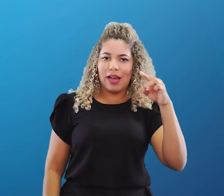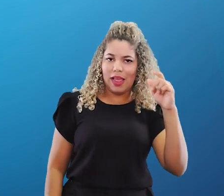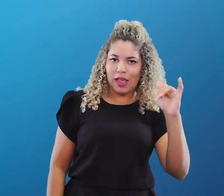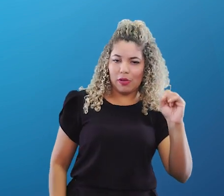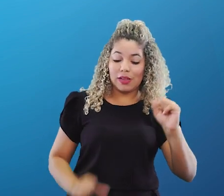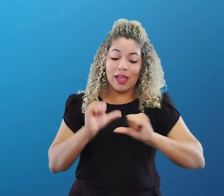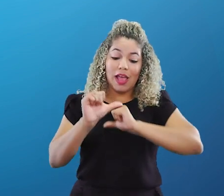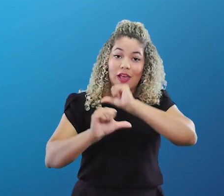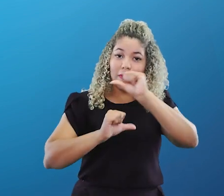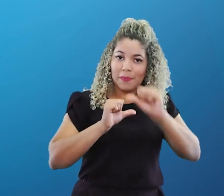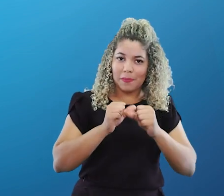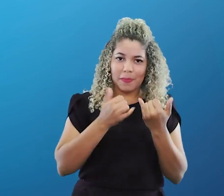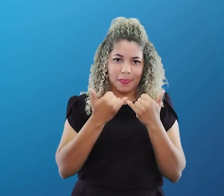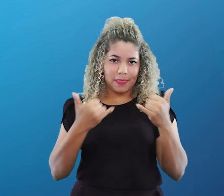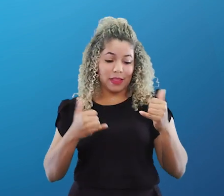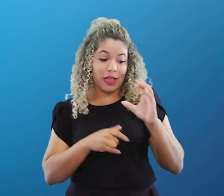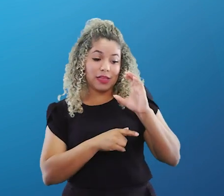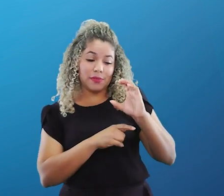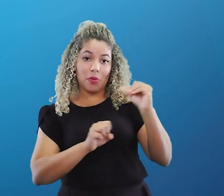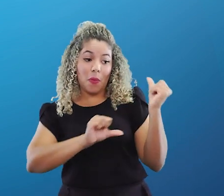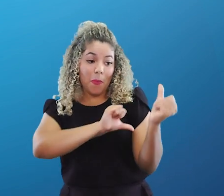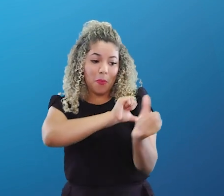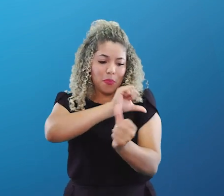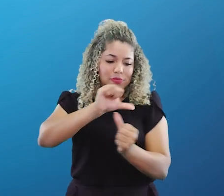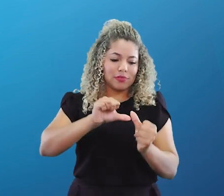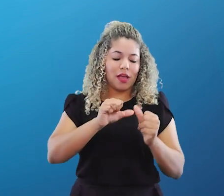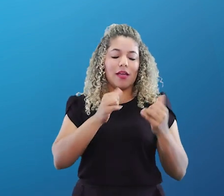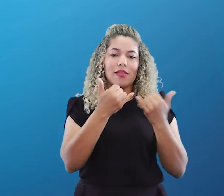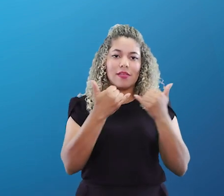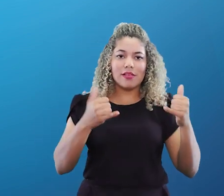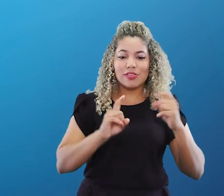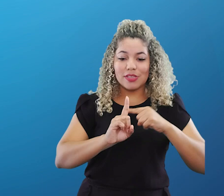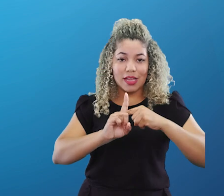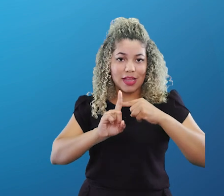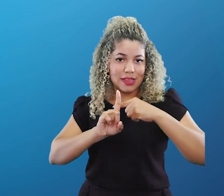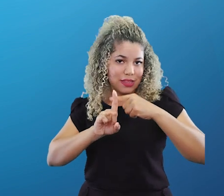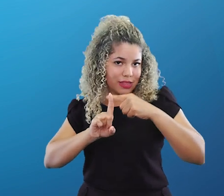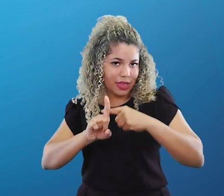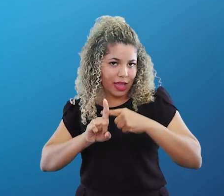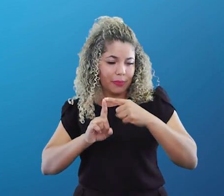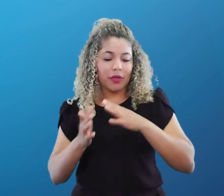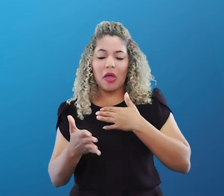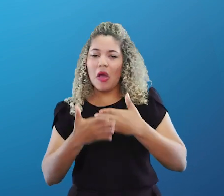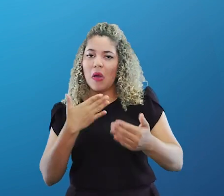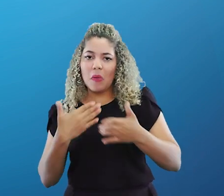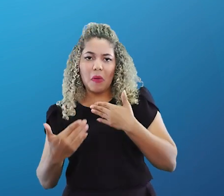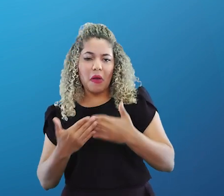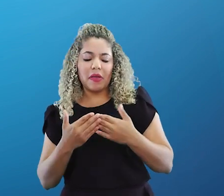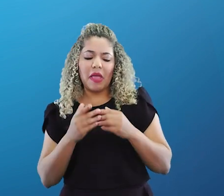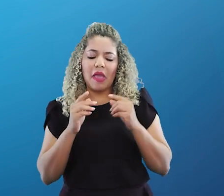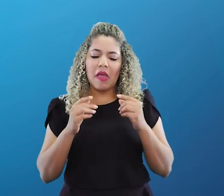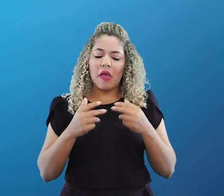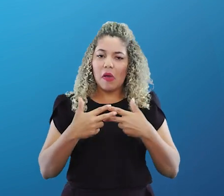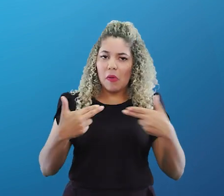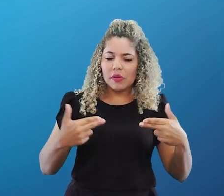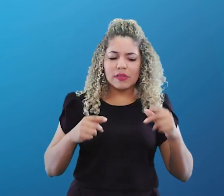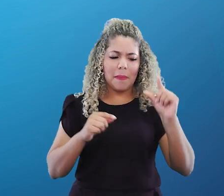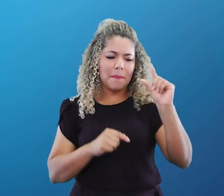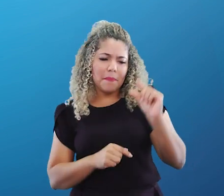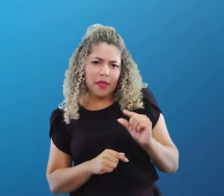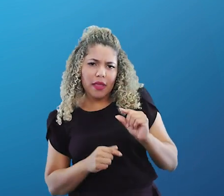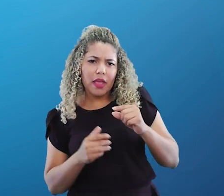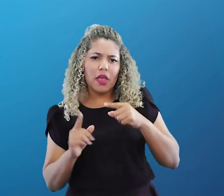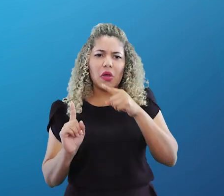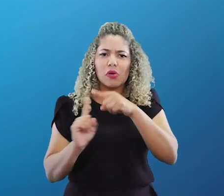ali a transformação da energia cinética em energia térmica. Qualquer molécula, seja ela muito pequena ou